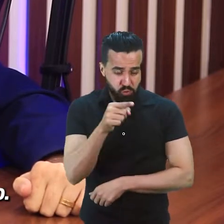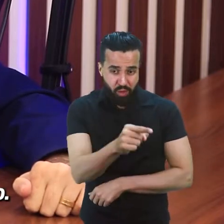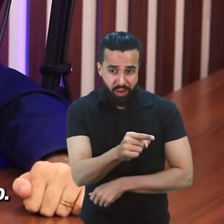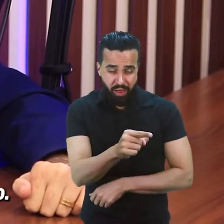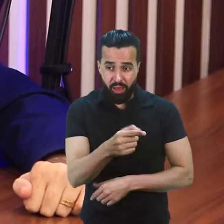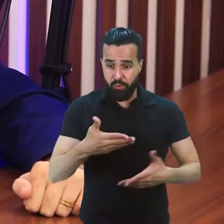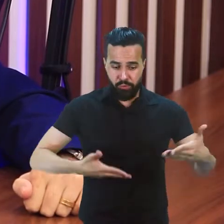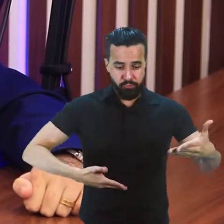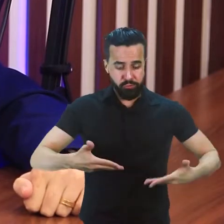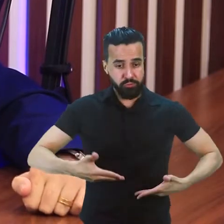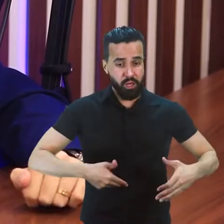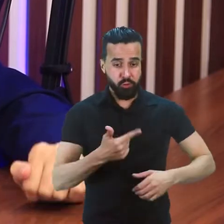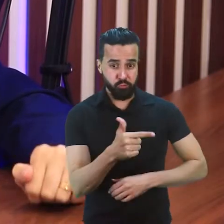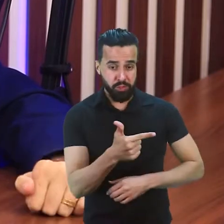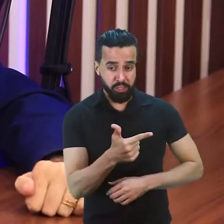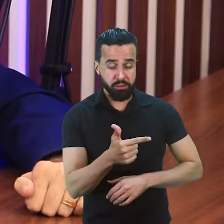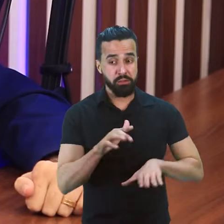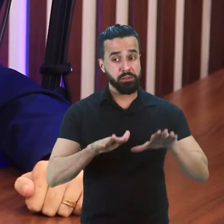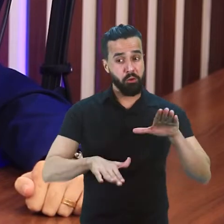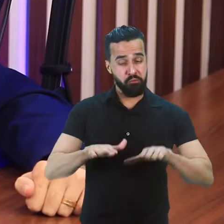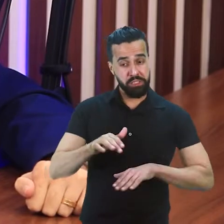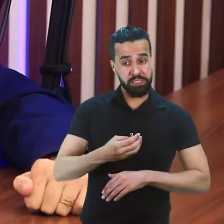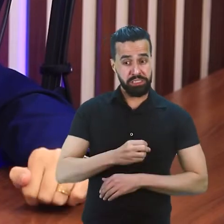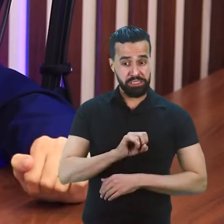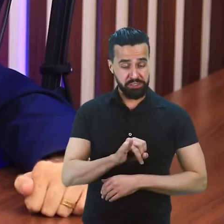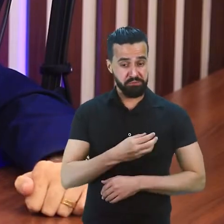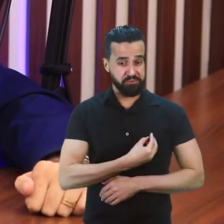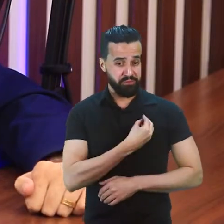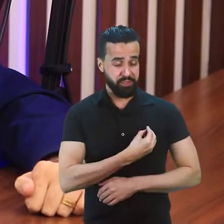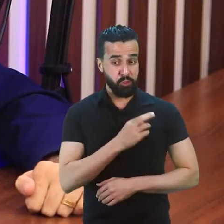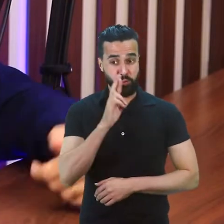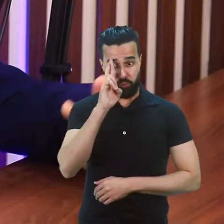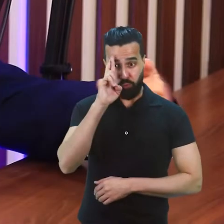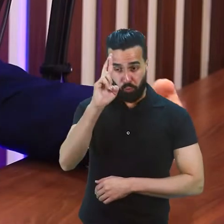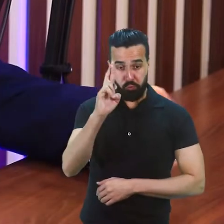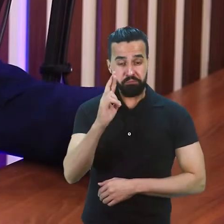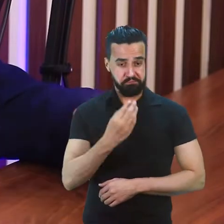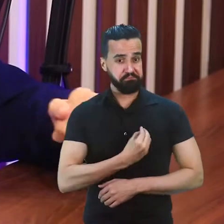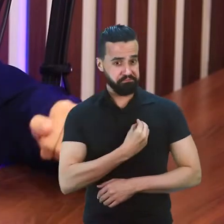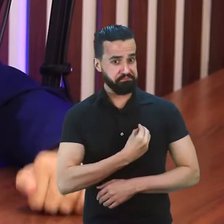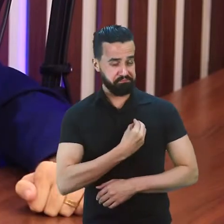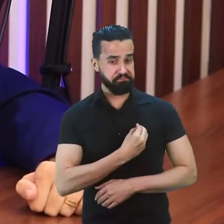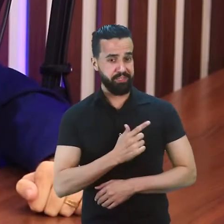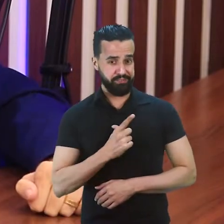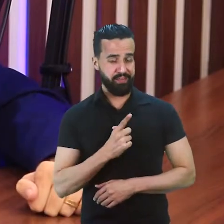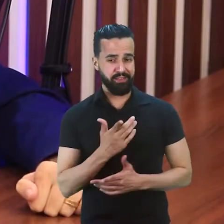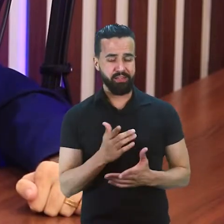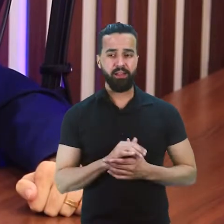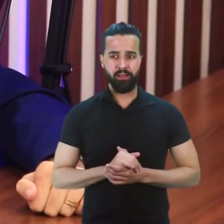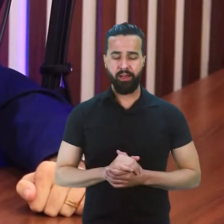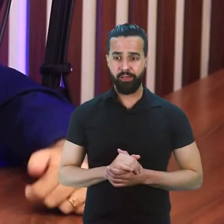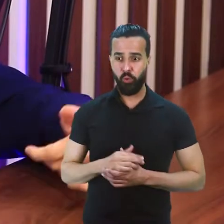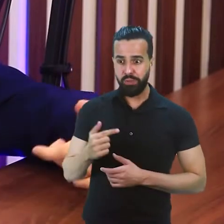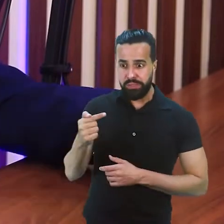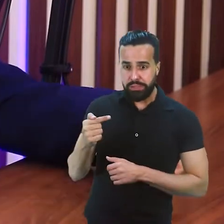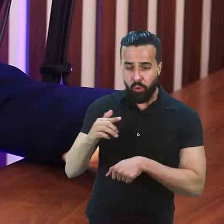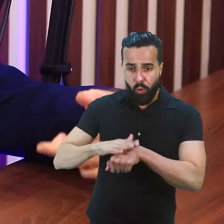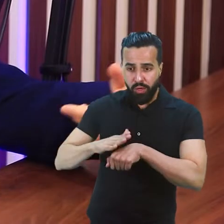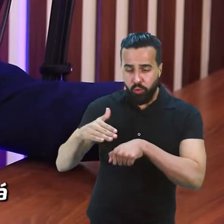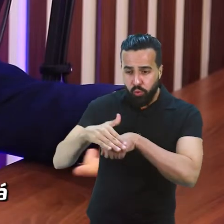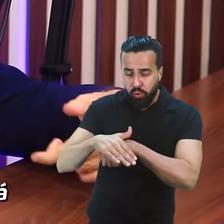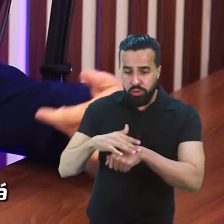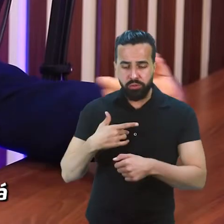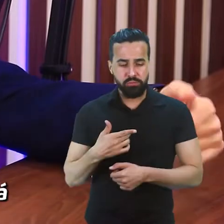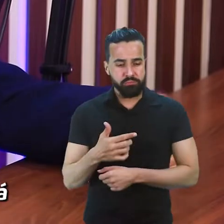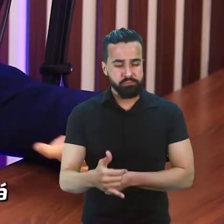tá o dono, né? Só tá o dono. Mas aí, realmente eu liguei, e quem atendeu, né, era o filho do